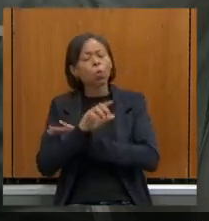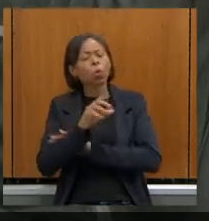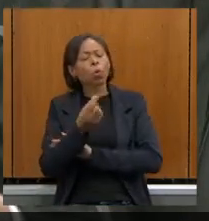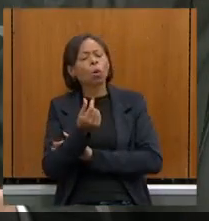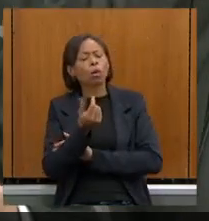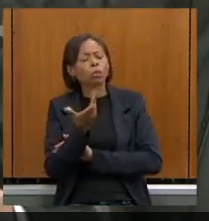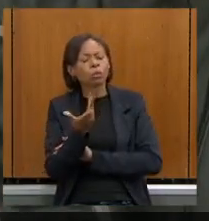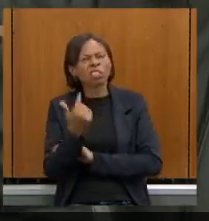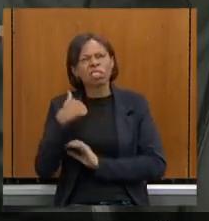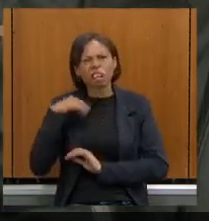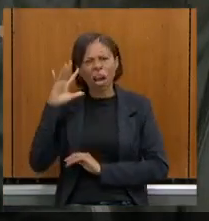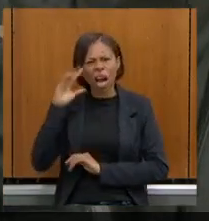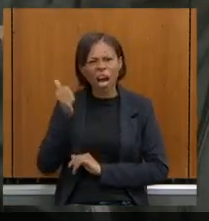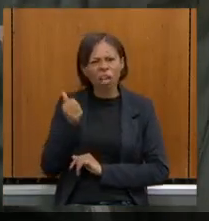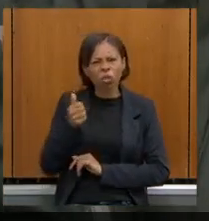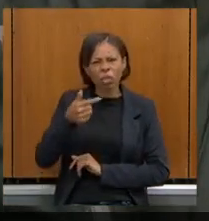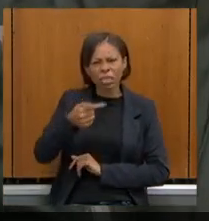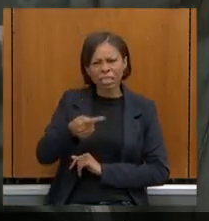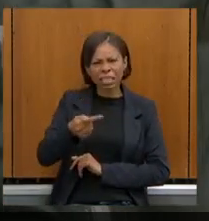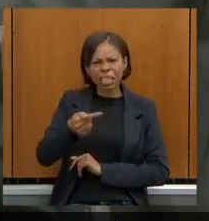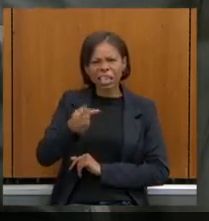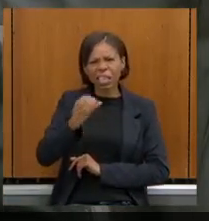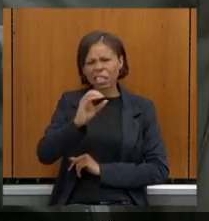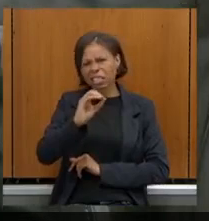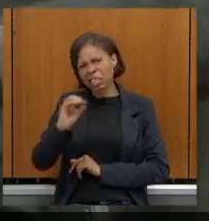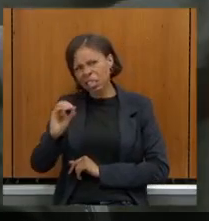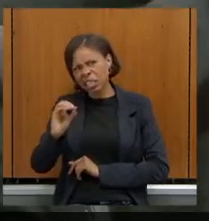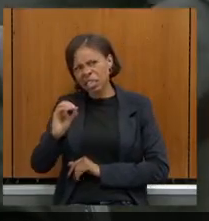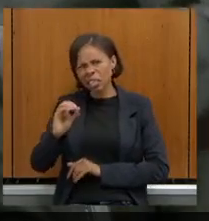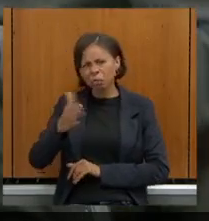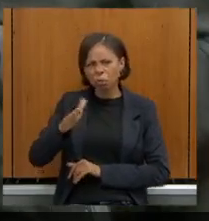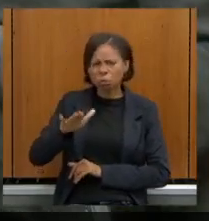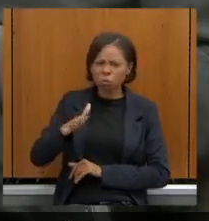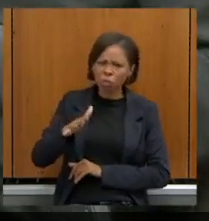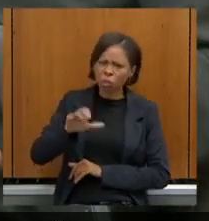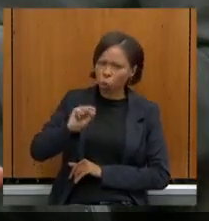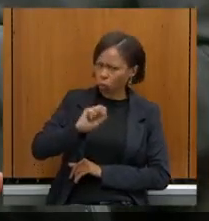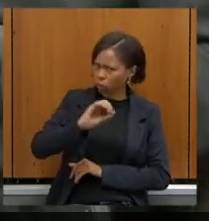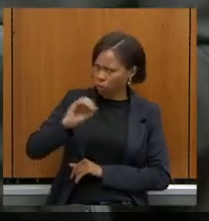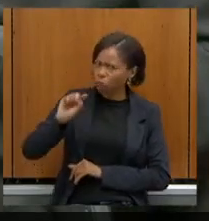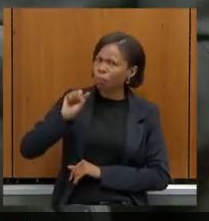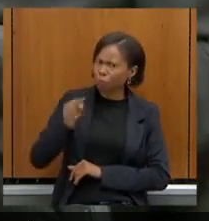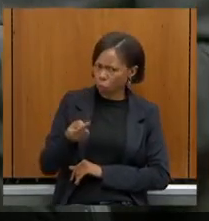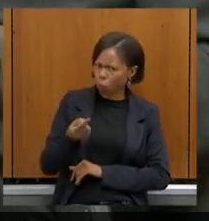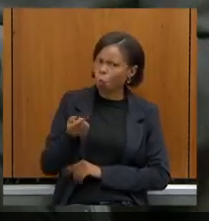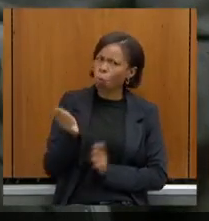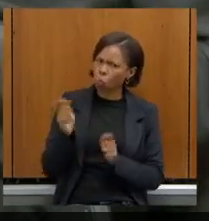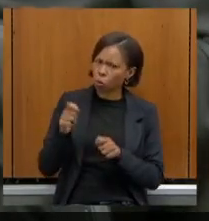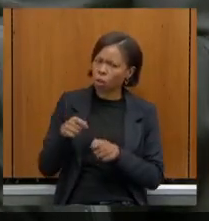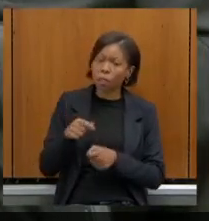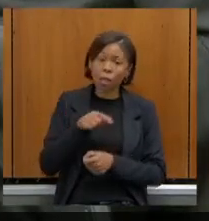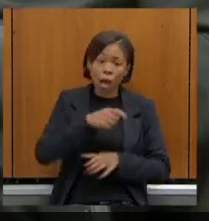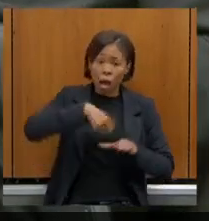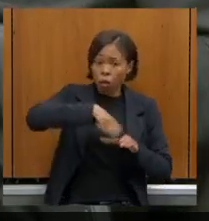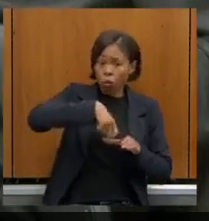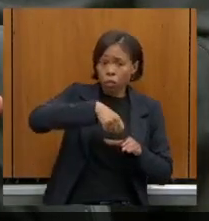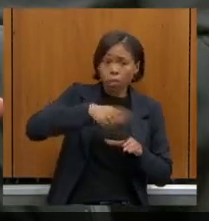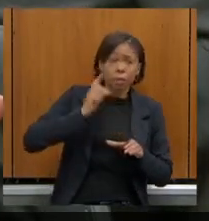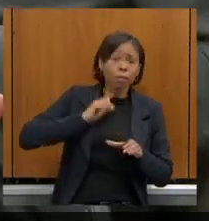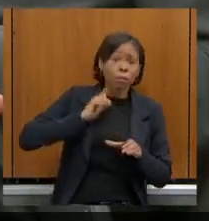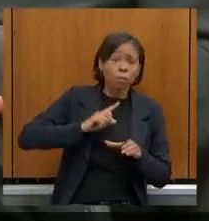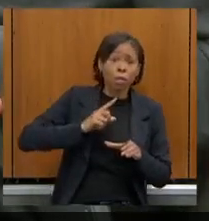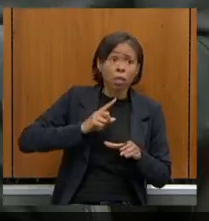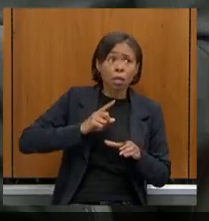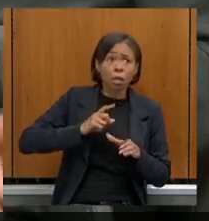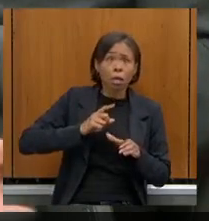eu acredito que com 700 800 mil reais a gente faz esse dossiê a cozinha mineira que está percorrendo em Minas Gerais inteiro nós estamos fazendo com